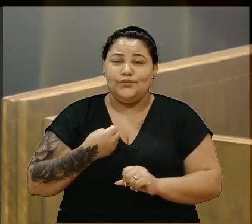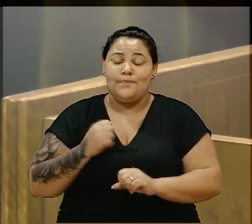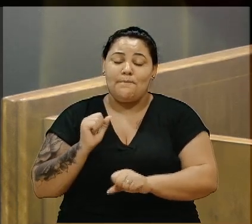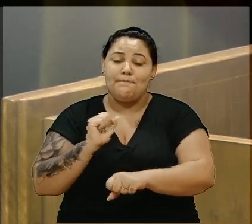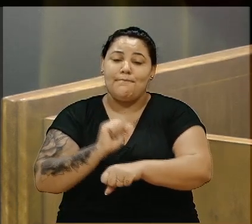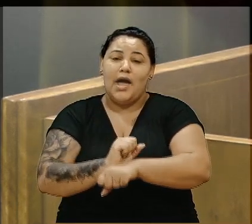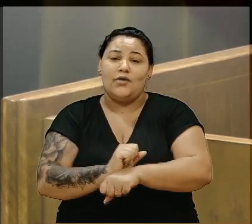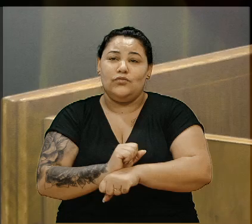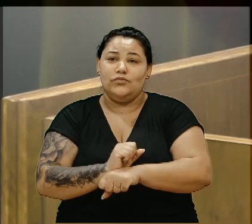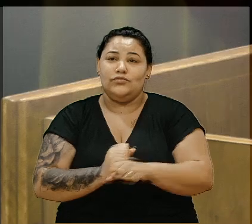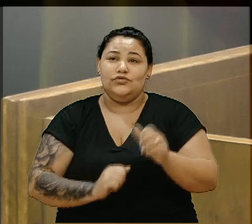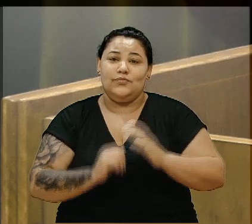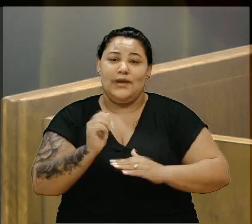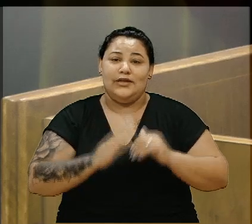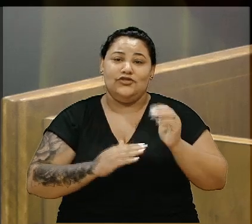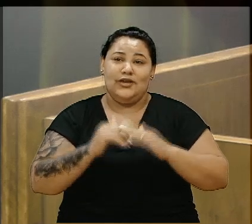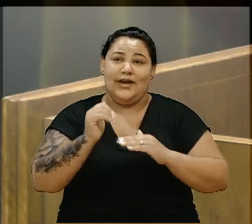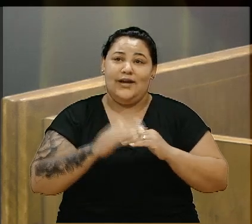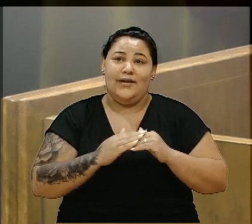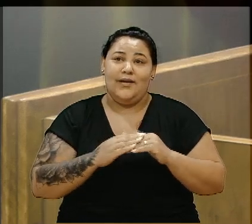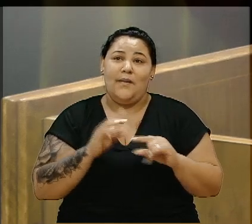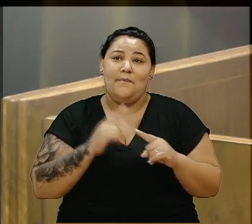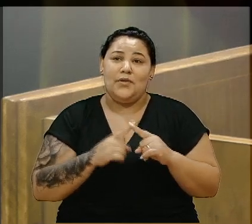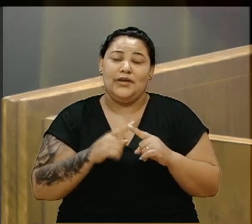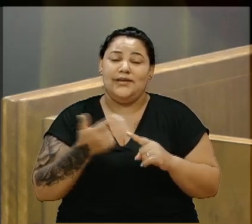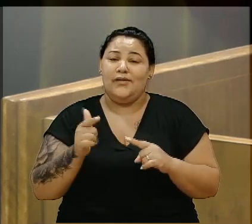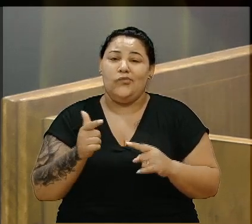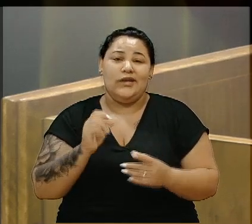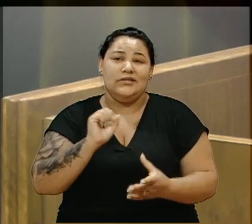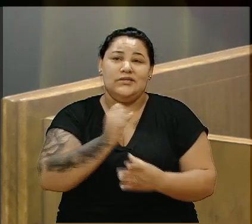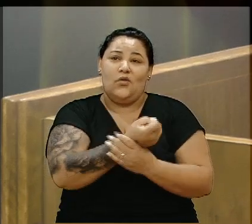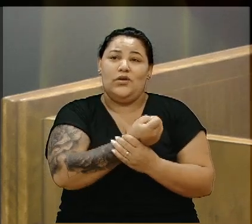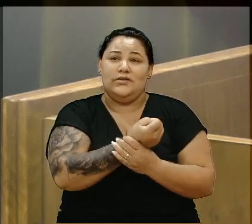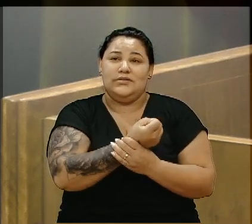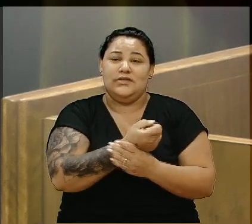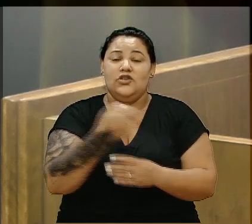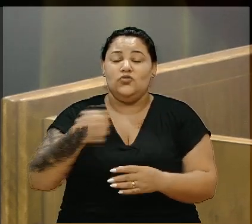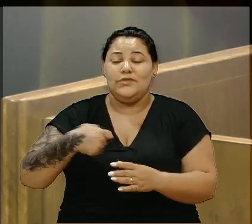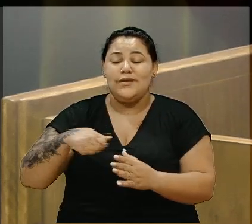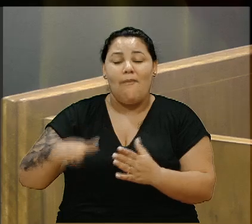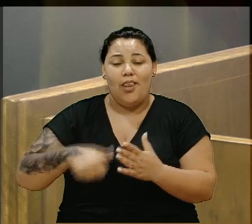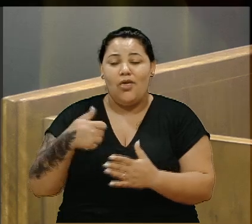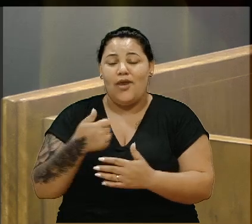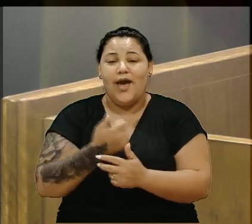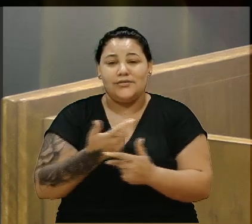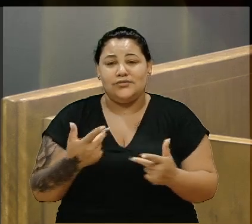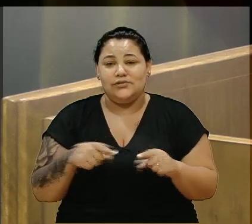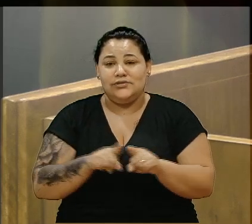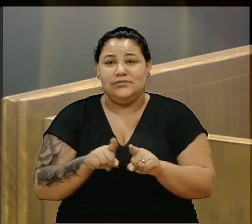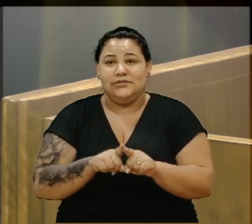de praticar a corrida nos parques por causa da insegurança. Então, a gente precisa melhorar isso, né? Nós estamos